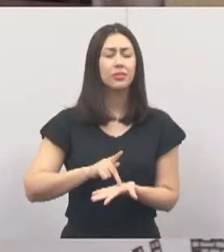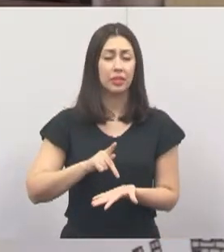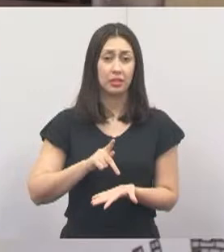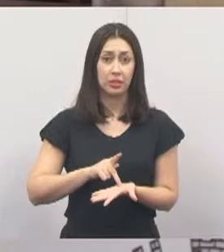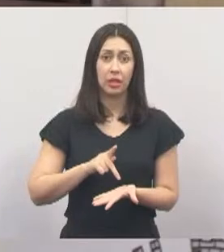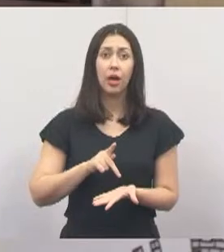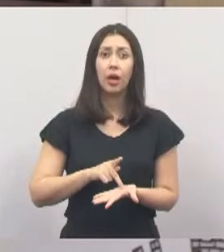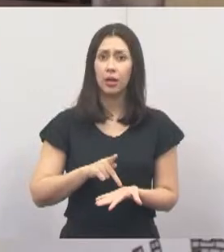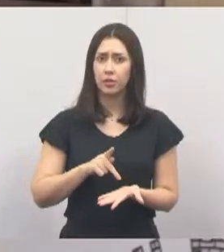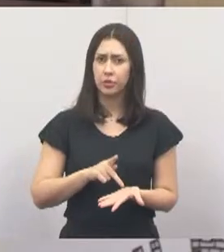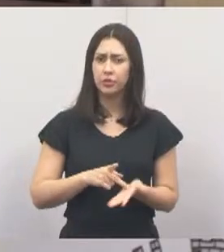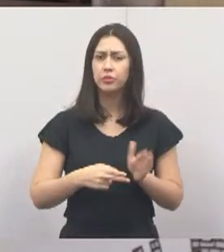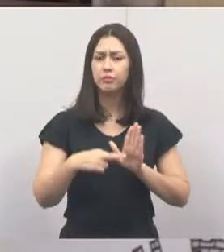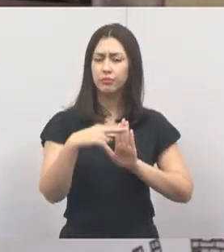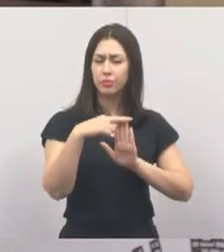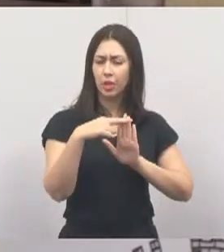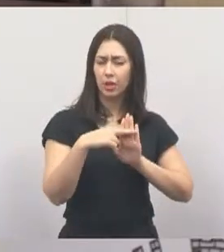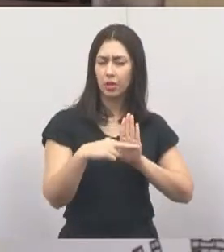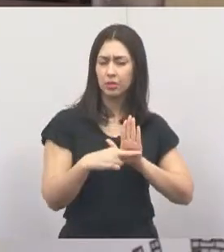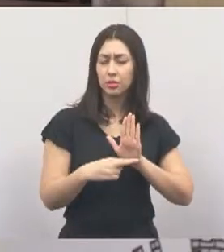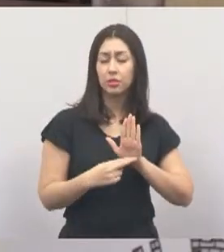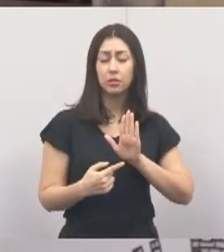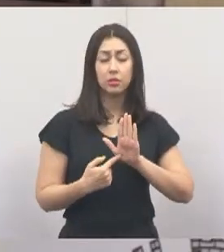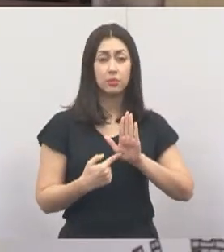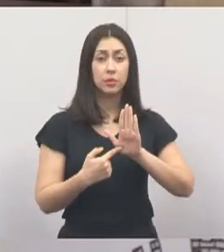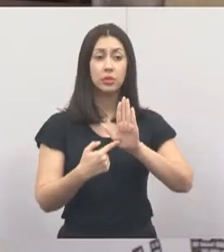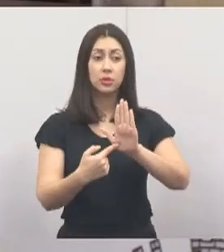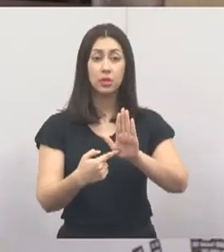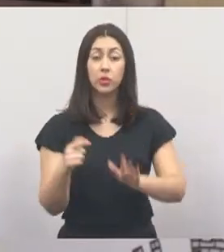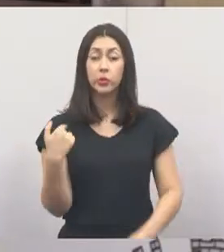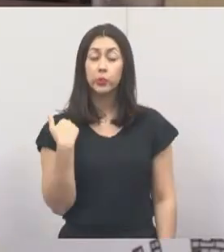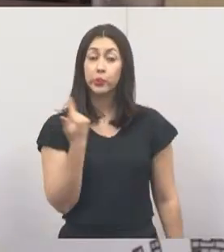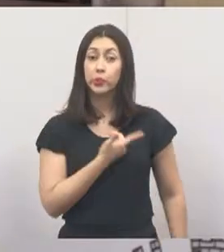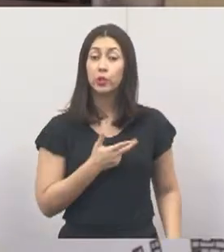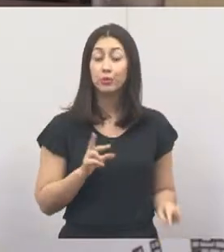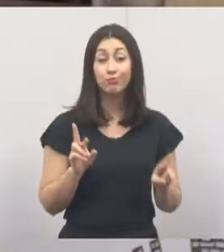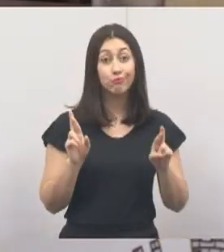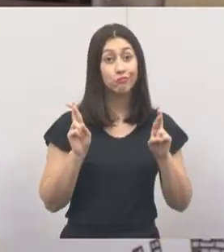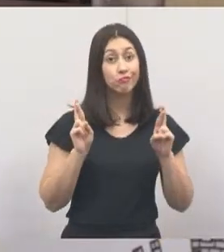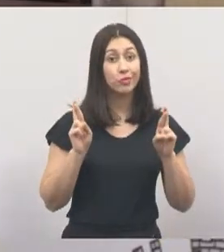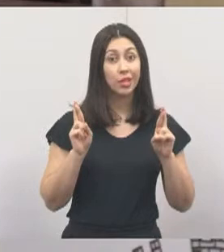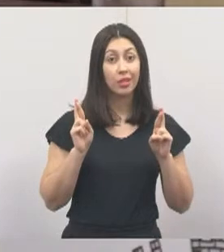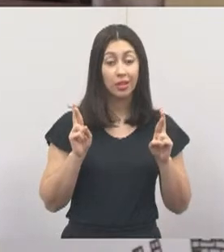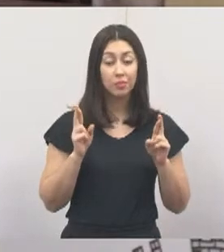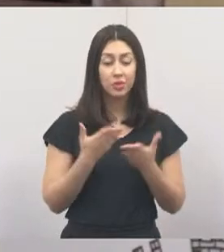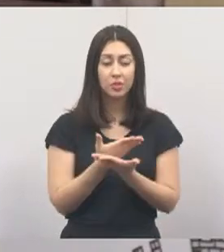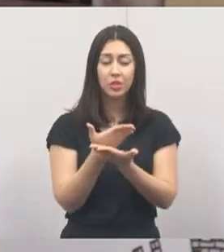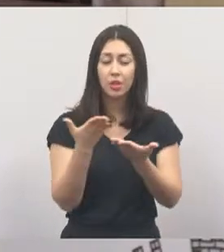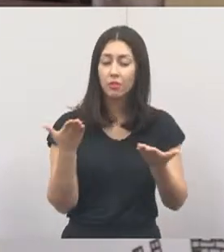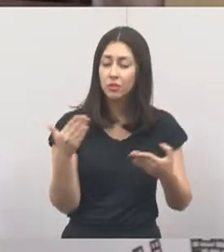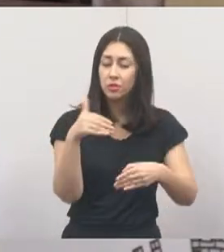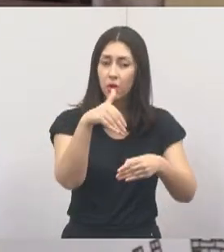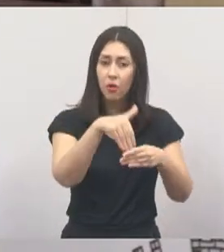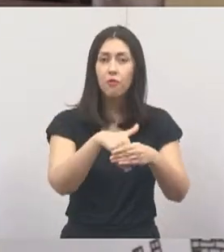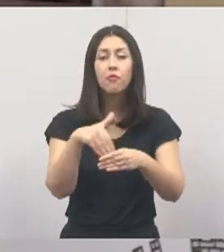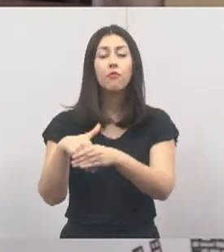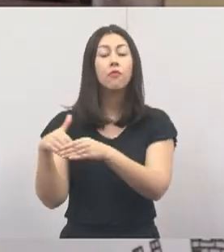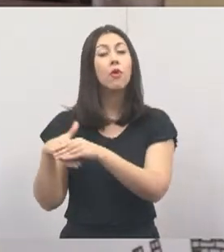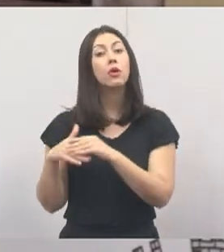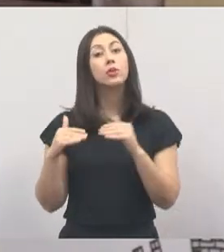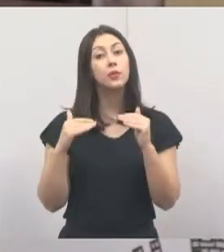imprescindibilidade das medidas ora apresentadas, esperamos contar com a aprovação dos nobres pares, pelo